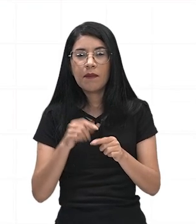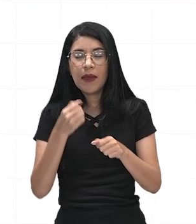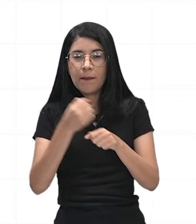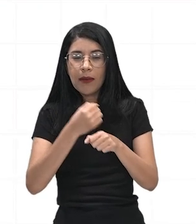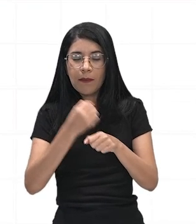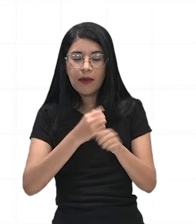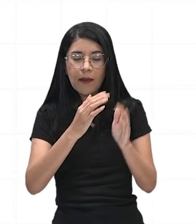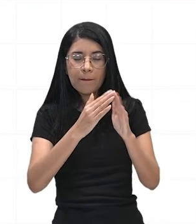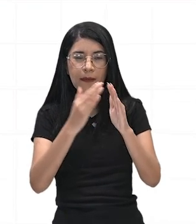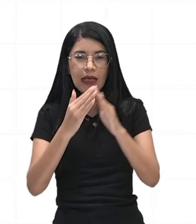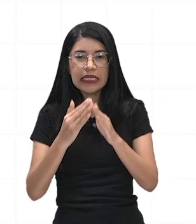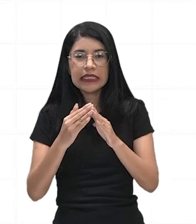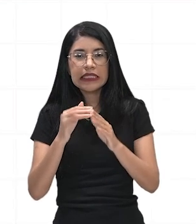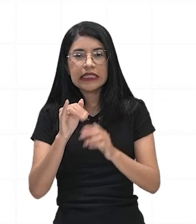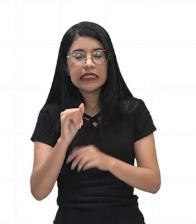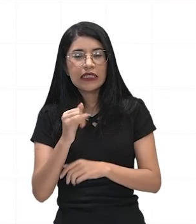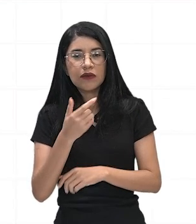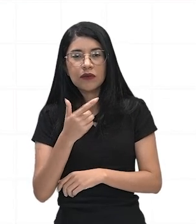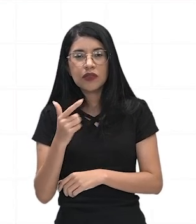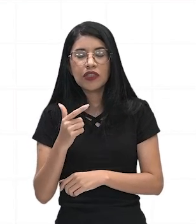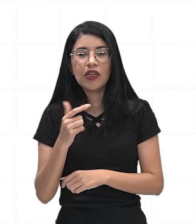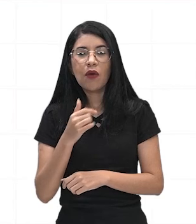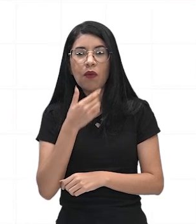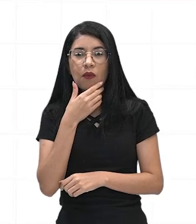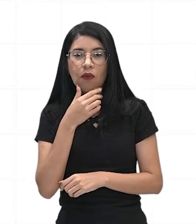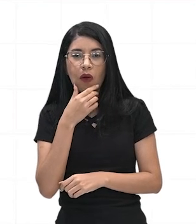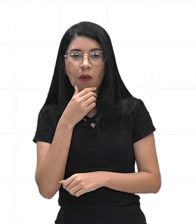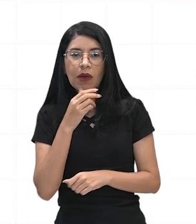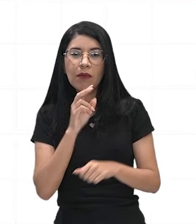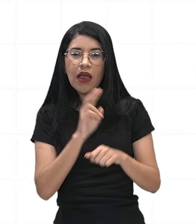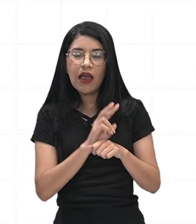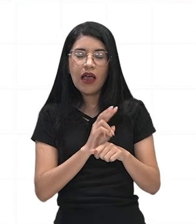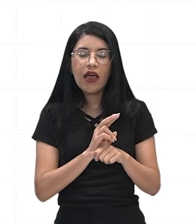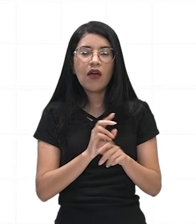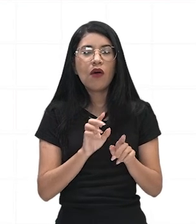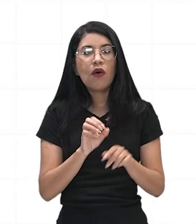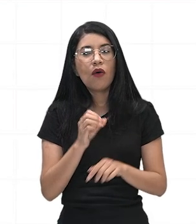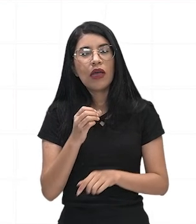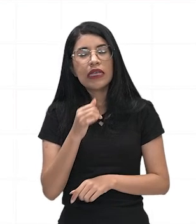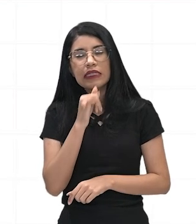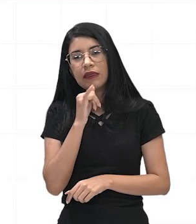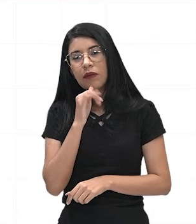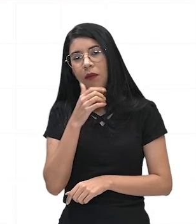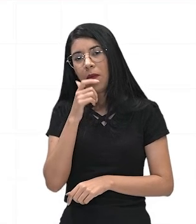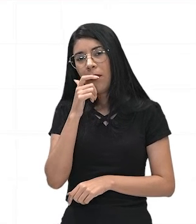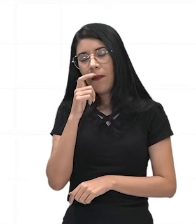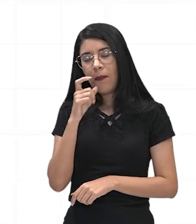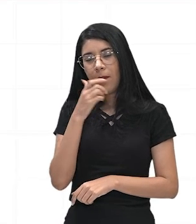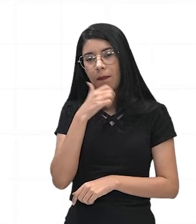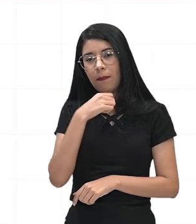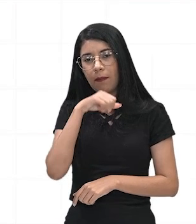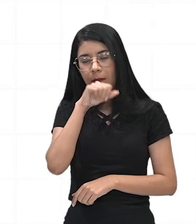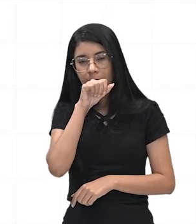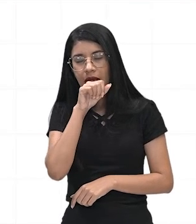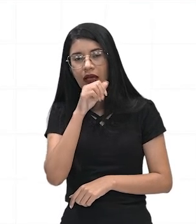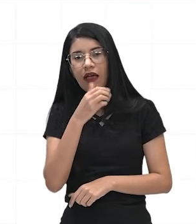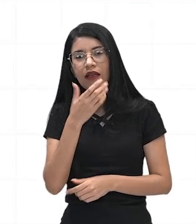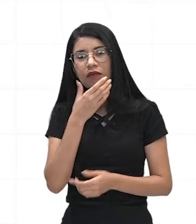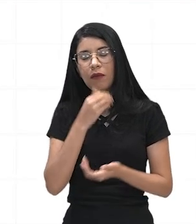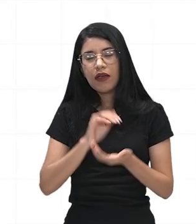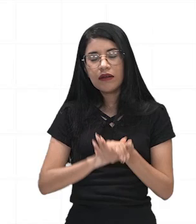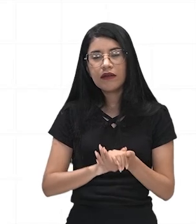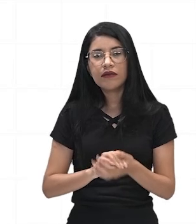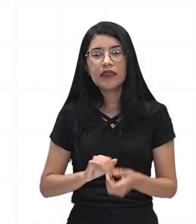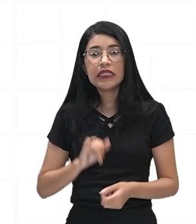seus próprios nomes sem a permissão de um guardião masculino, como um pai ou um marido. E em caso de divórcio,